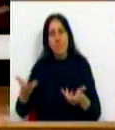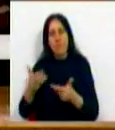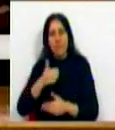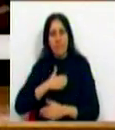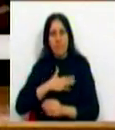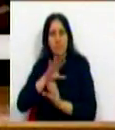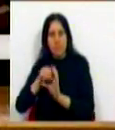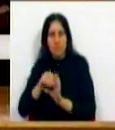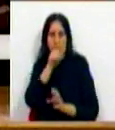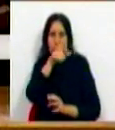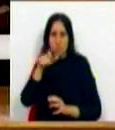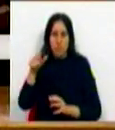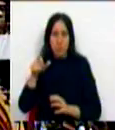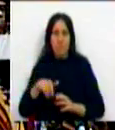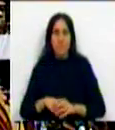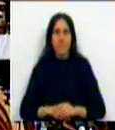empresas e das pessoas.